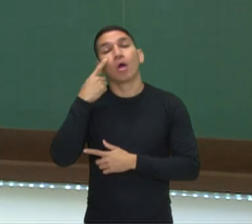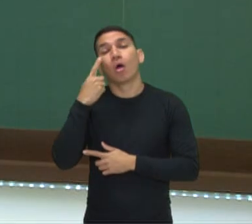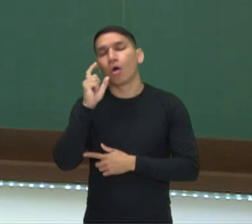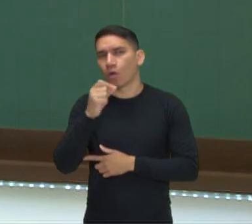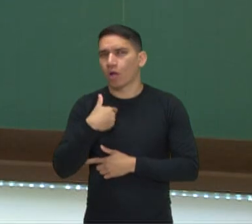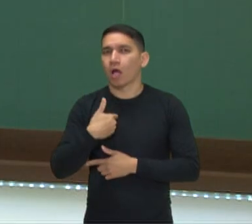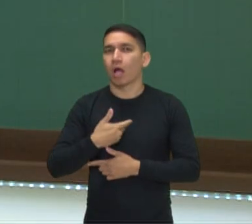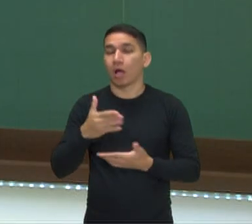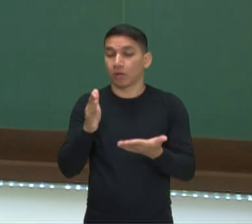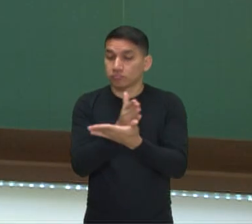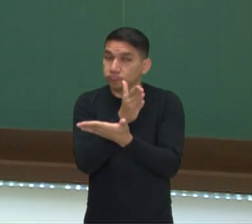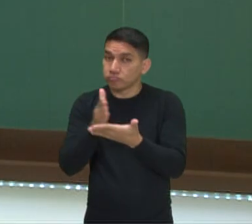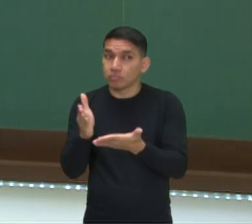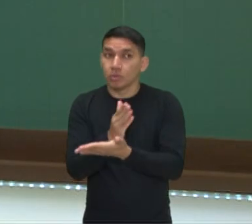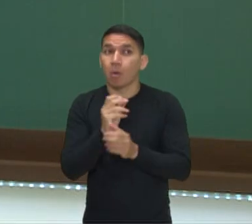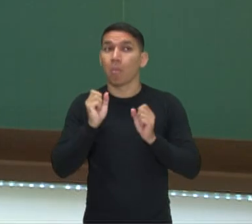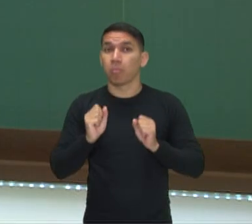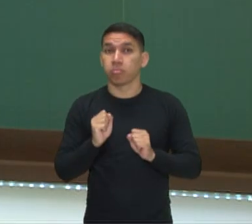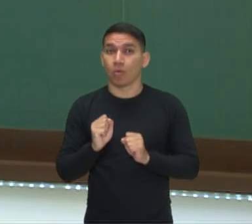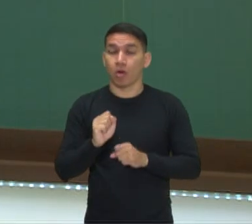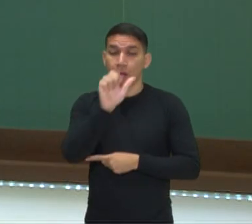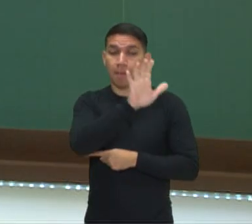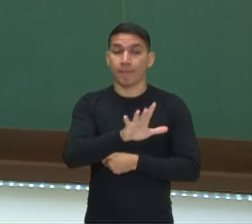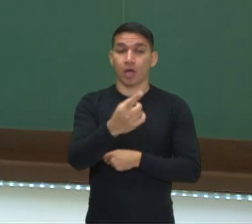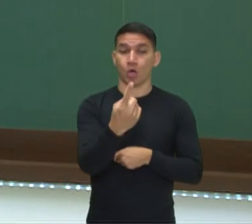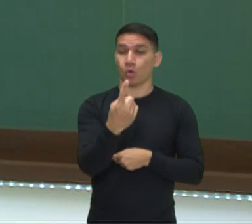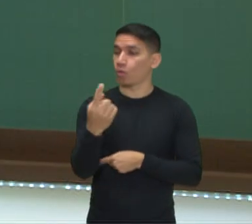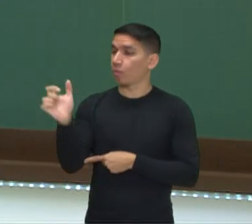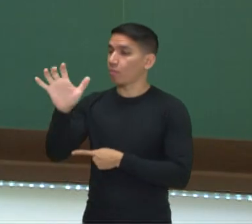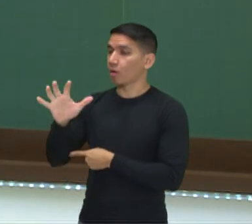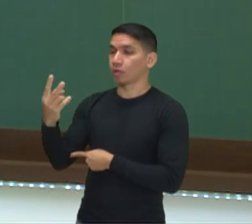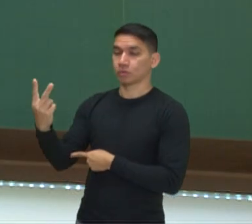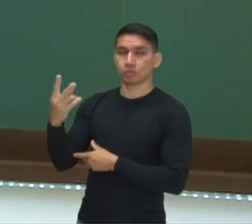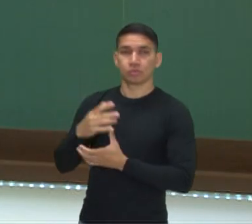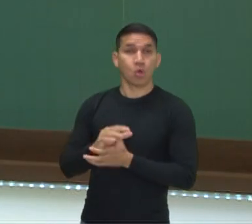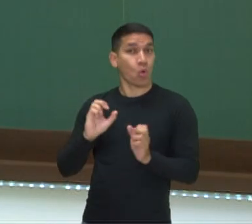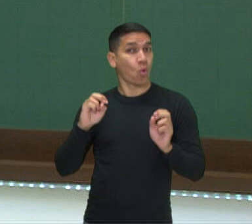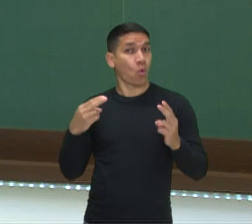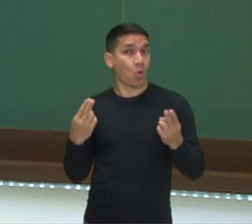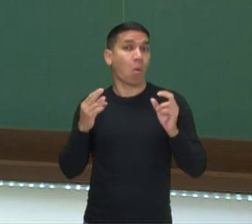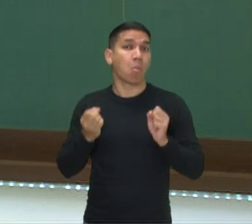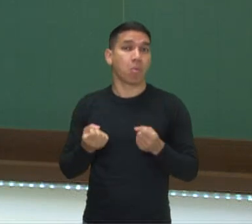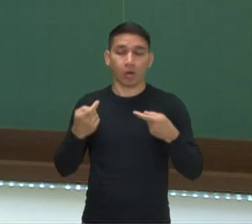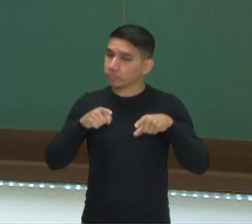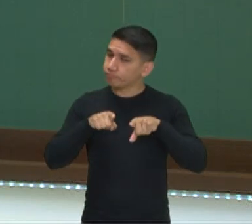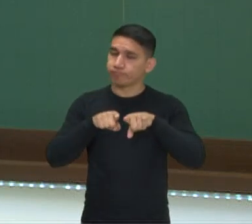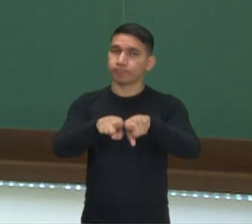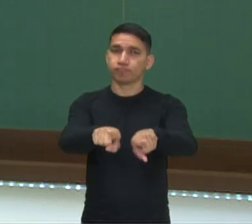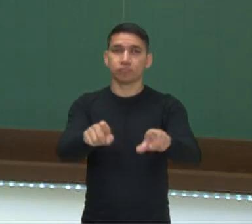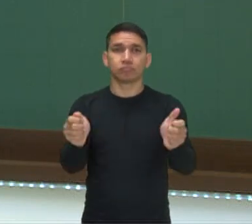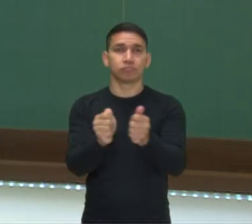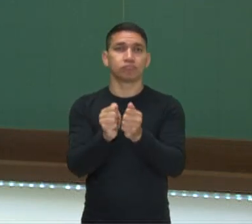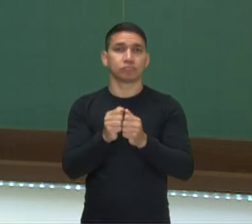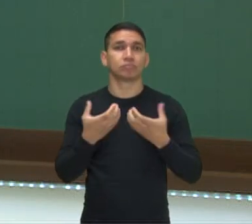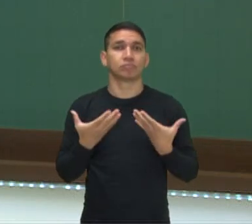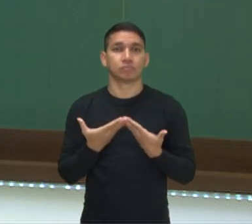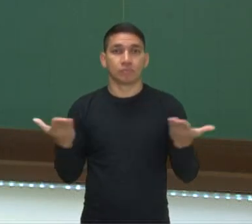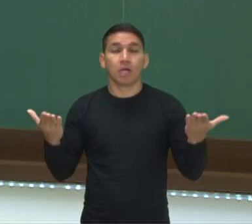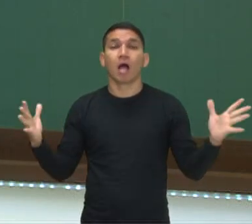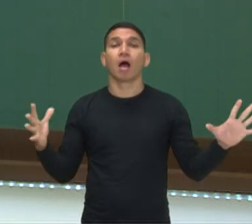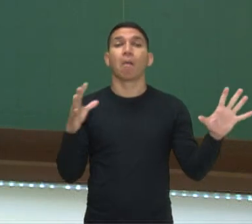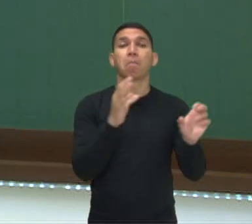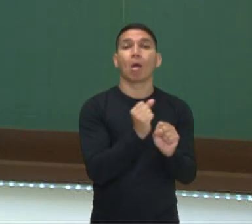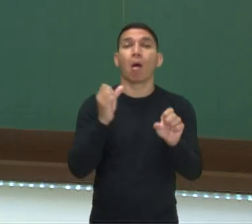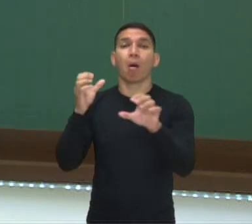trabalhar separadamente com a figura 1 e a figura 2, ou eu posso trabalhar uma vez só, né? Tudo junto,